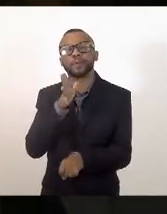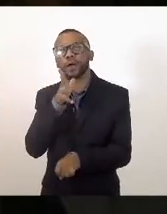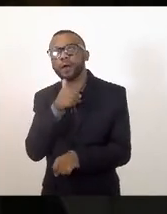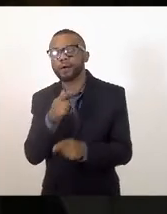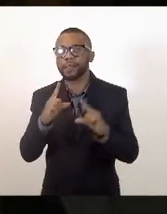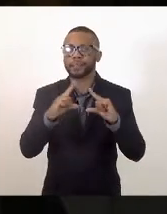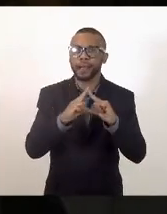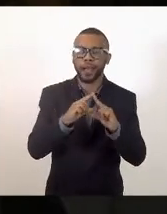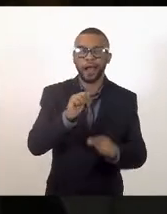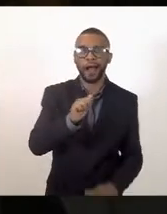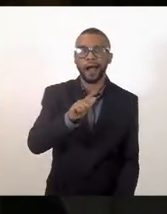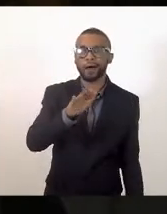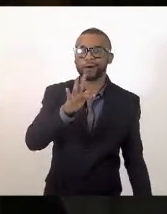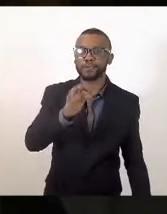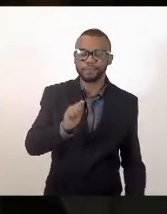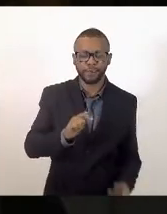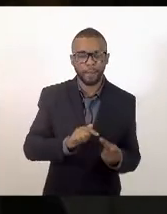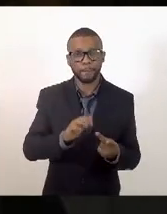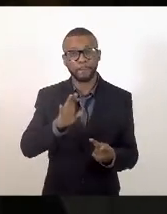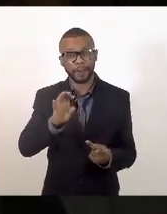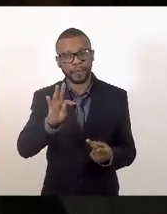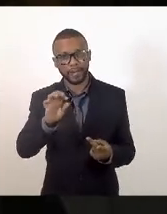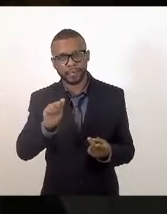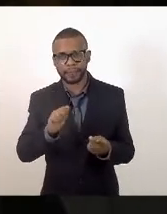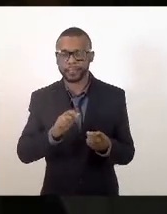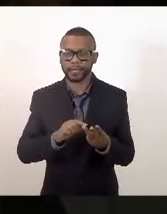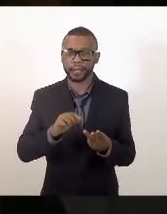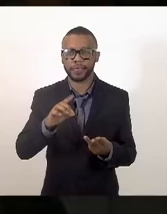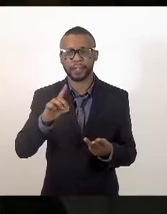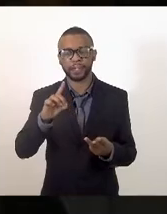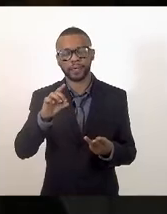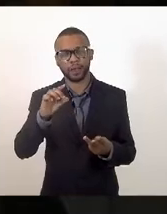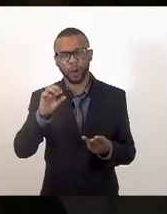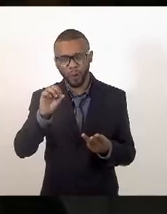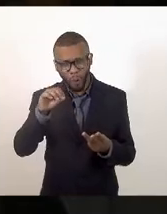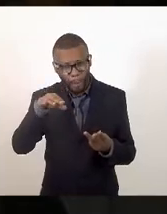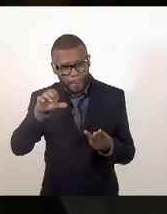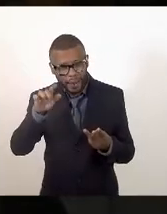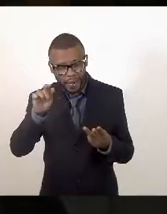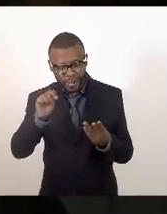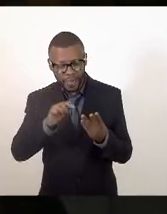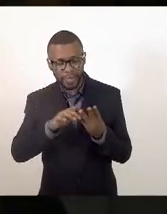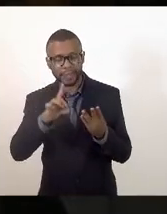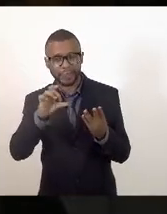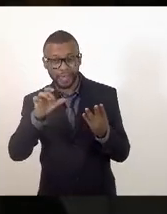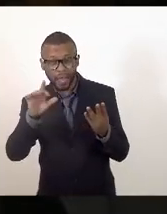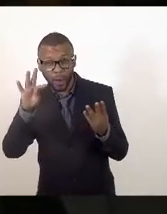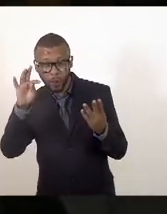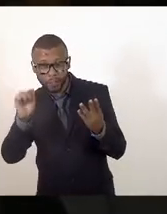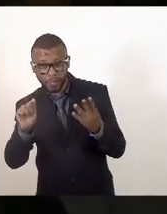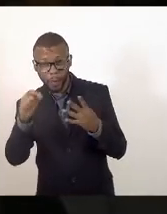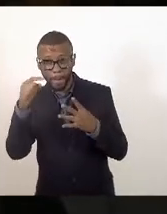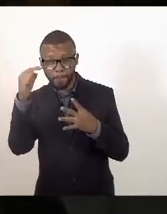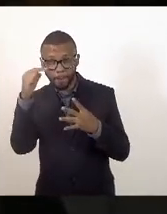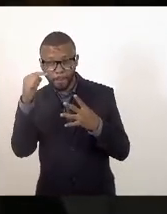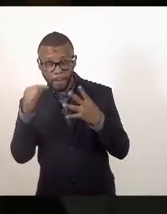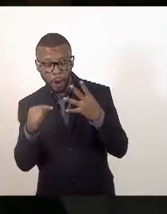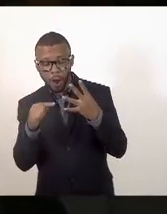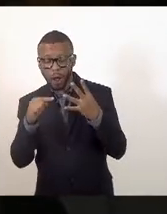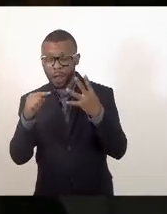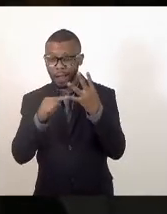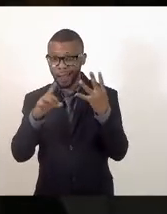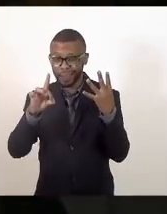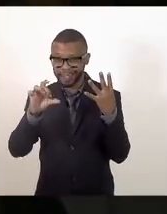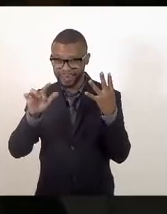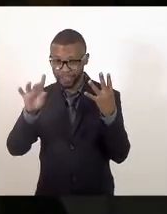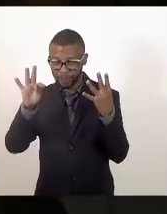Porque nós aprendemos na matemática usar a letra Delta com um